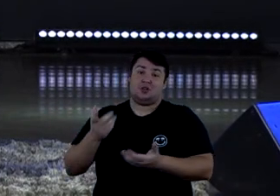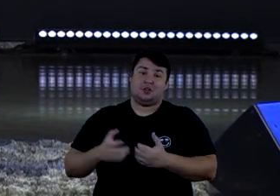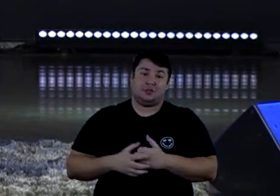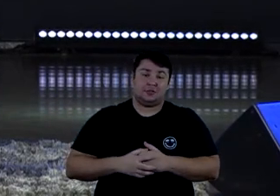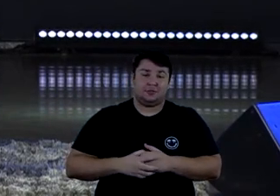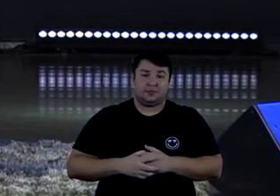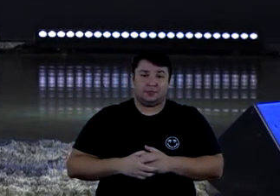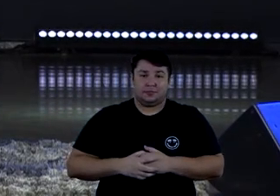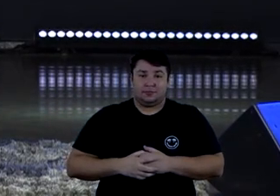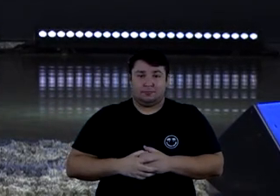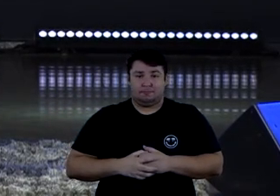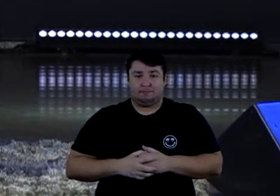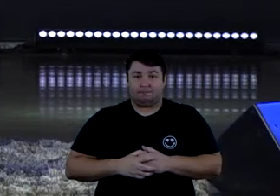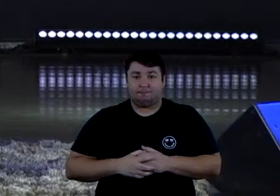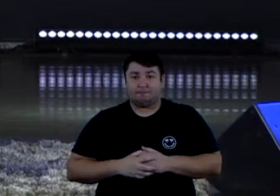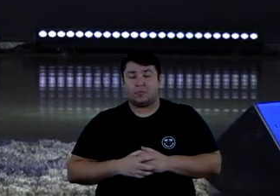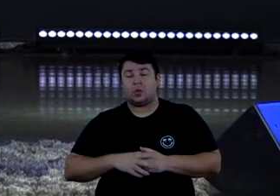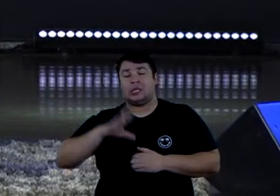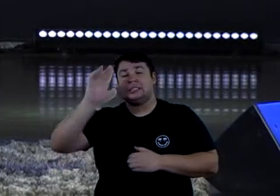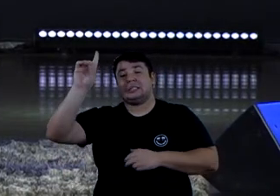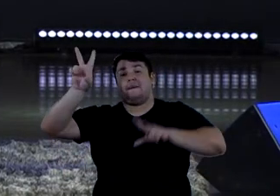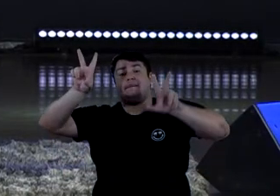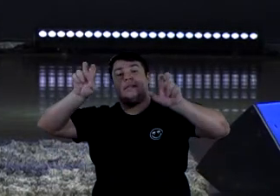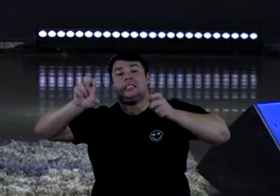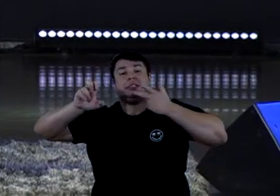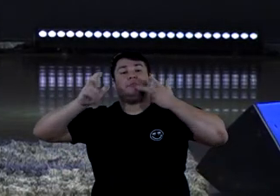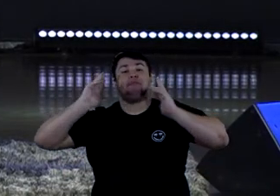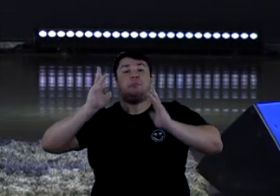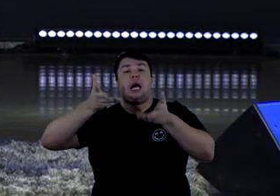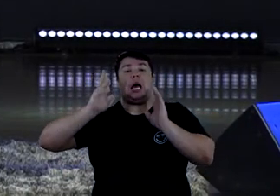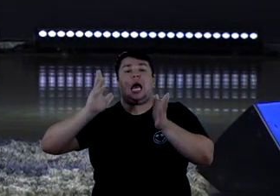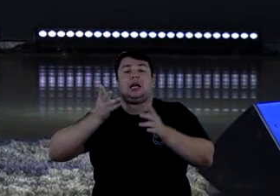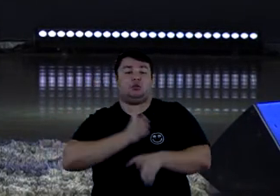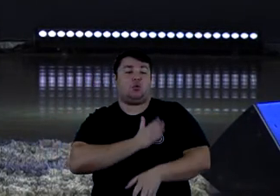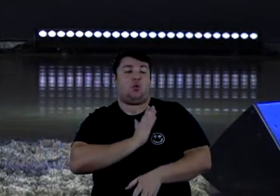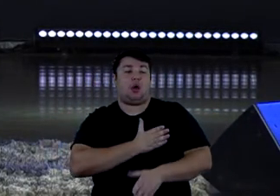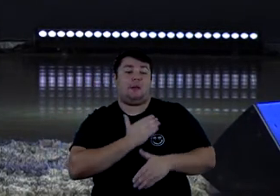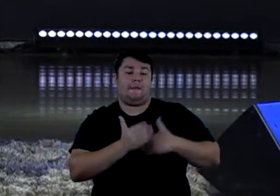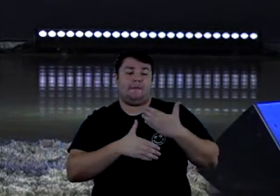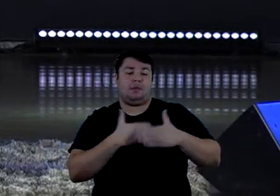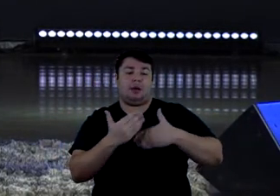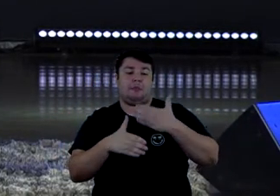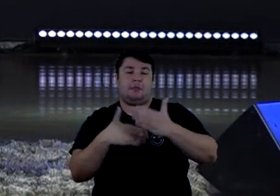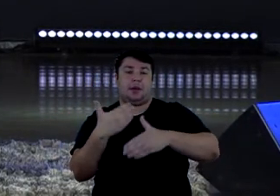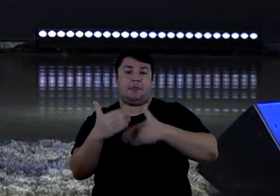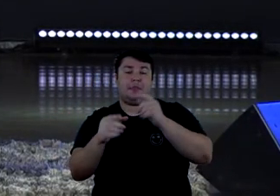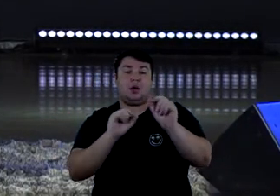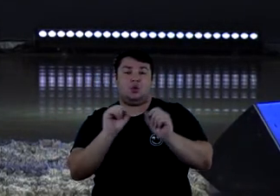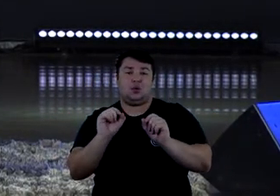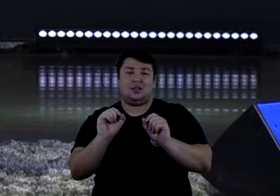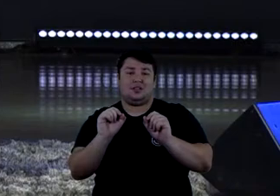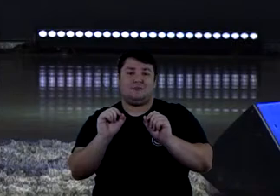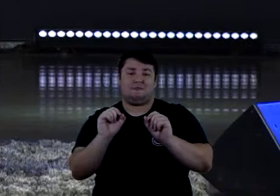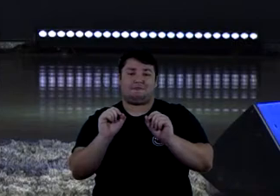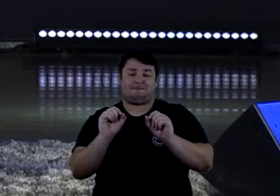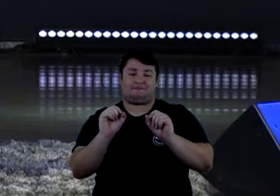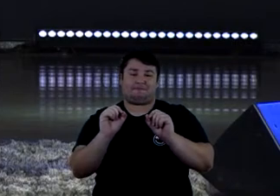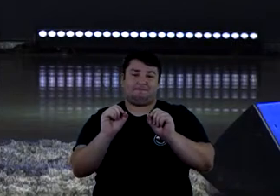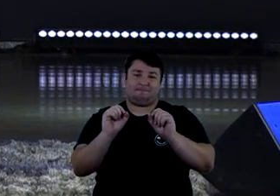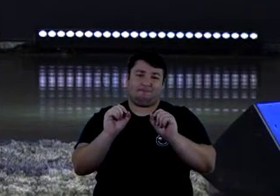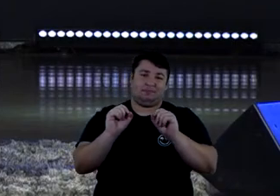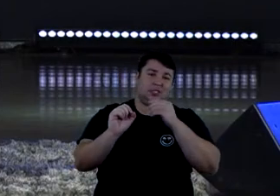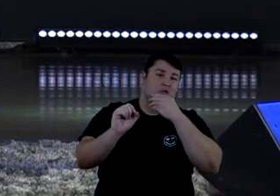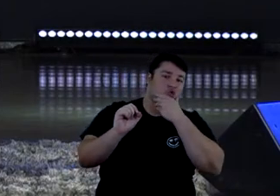O ponto que Deus tem falado ao meu coração é que durante esse processo de evolução